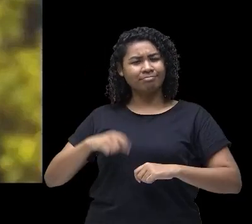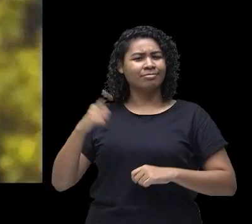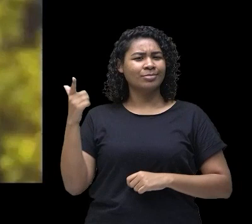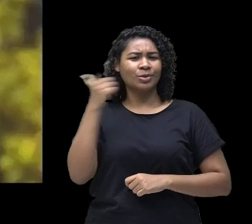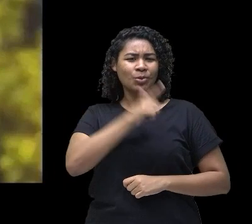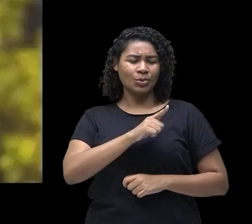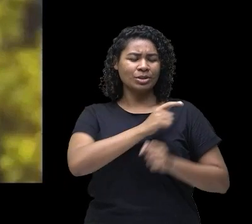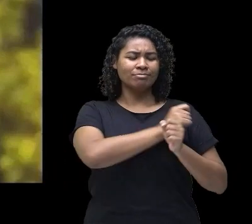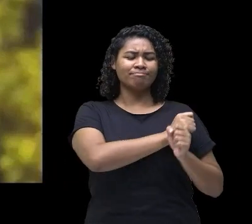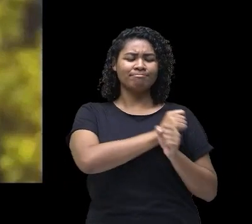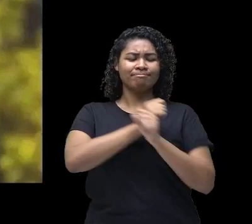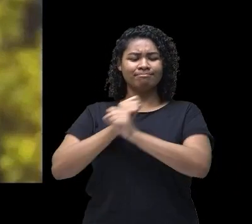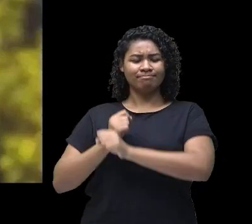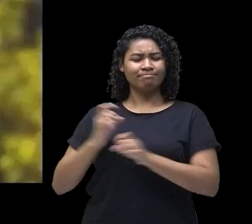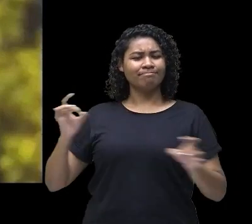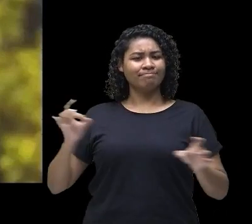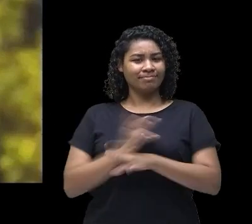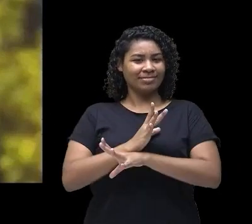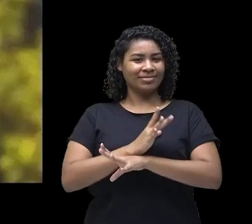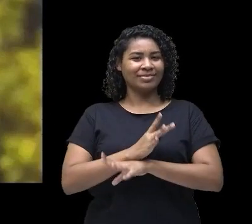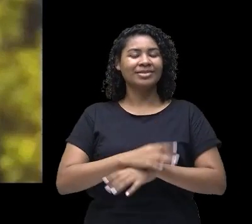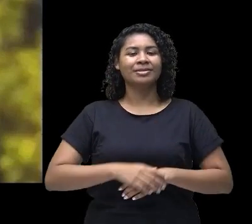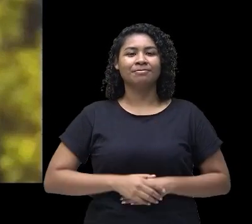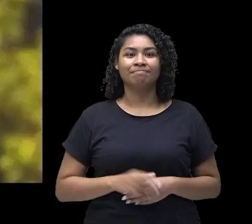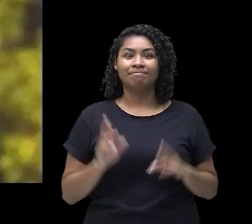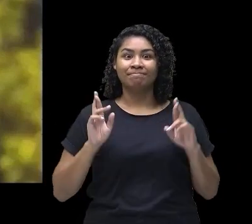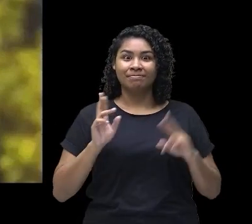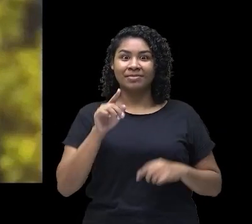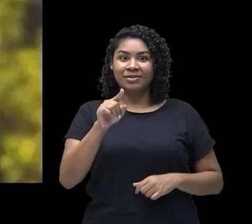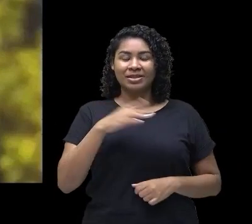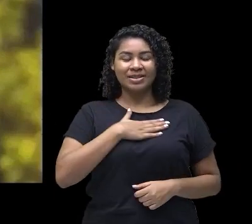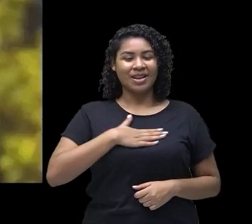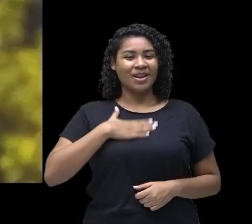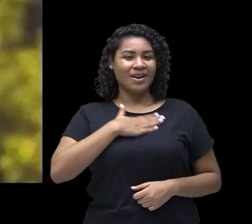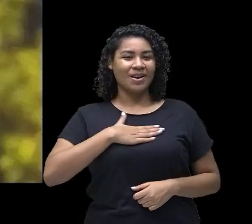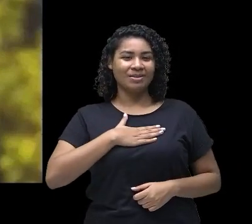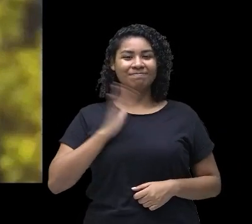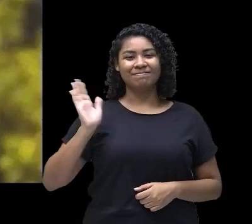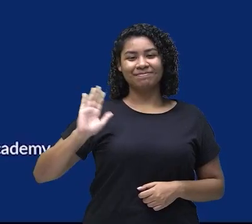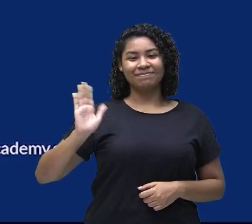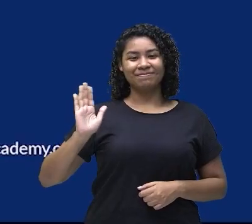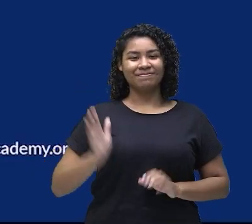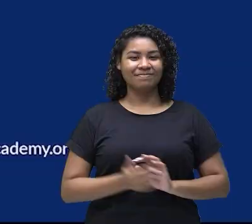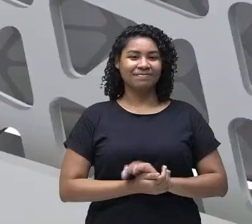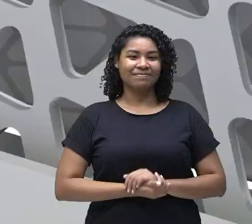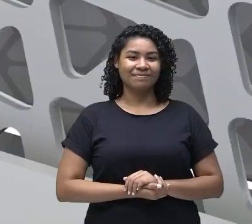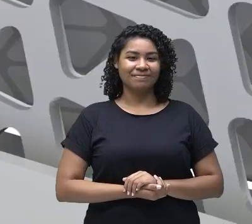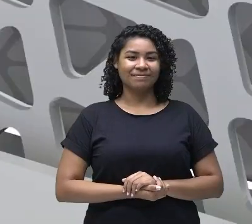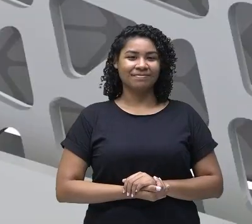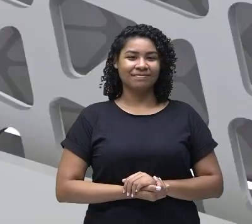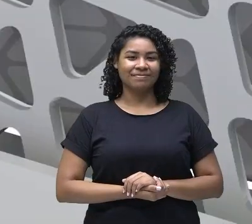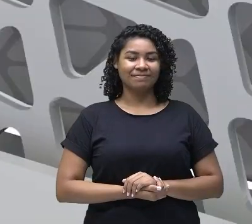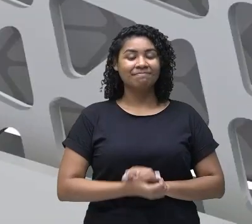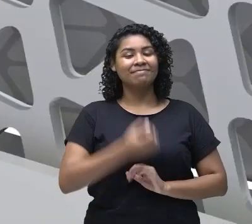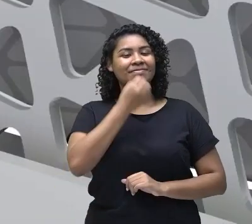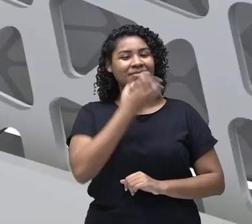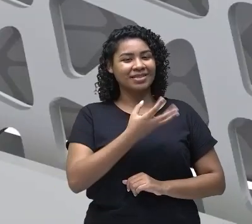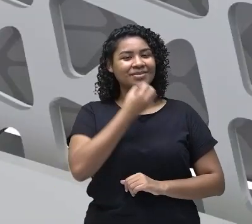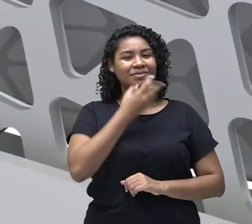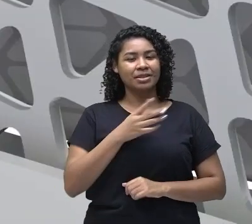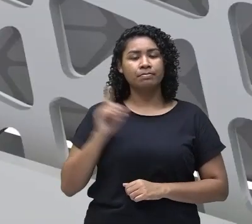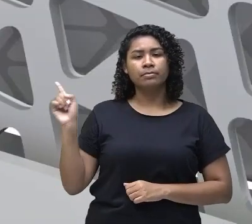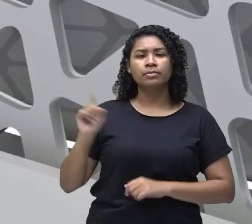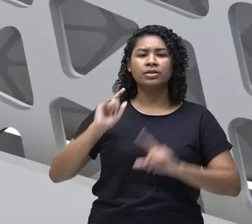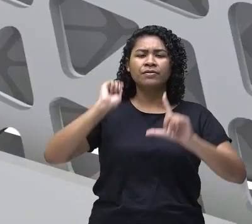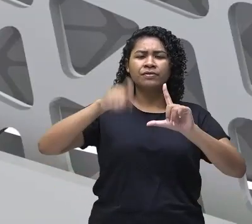totalmente protegidos dessa radiação. Eu espero que vocês tenham gostado e até a próxima! Muito bem, esse vídeo aí trouxe